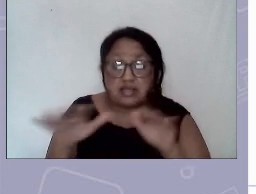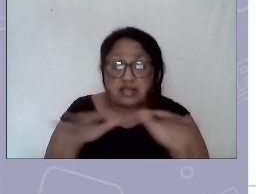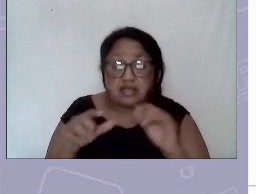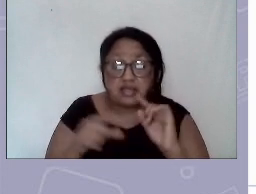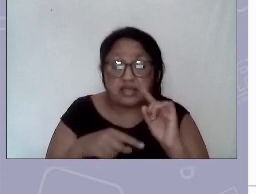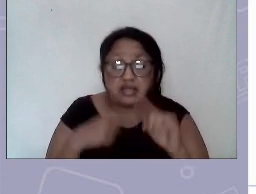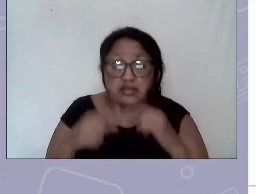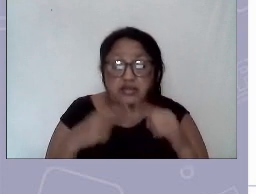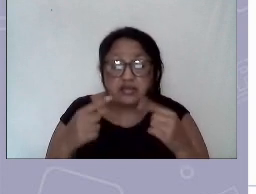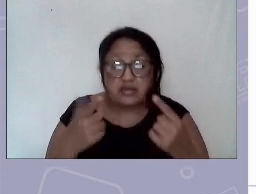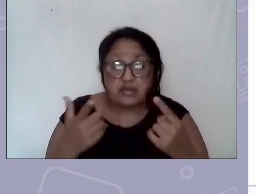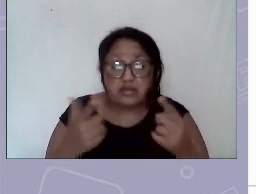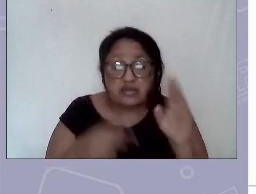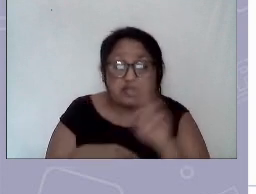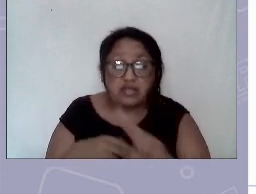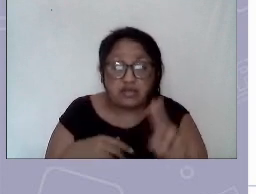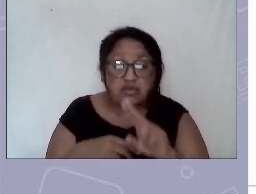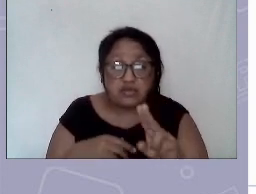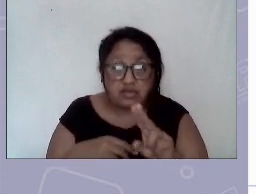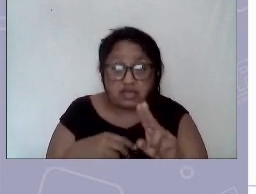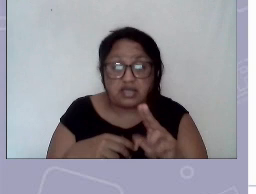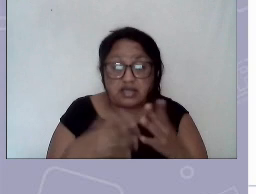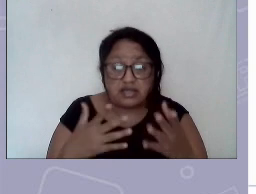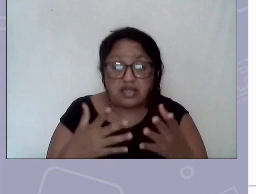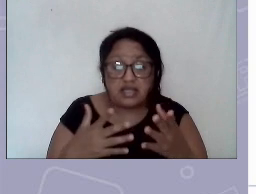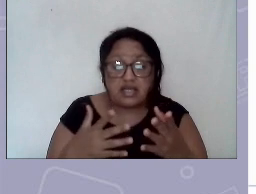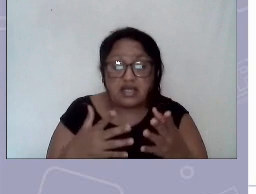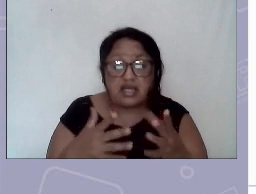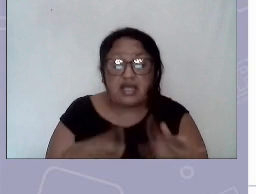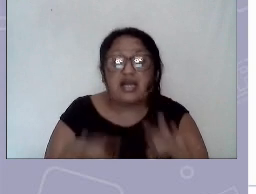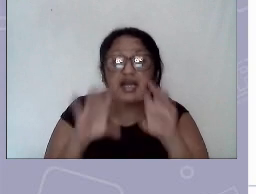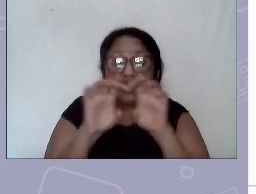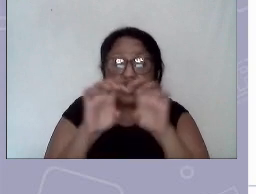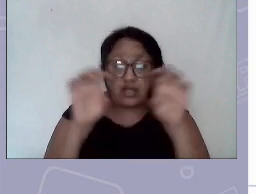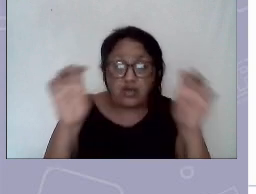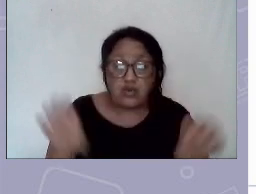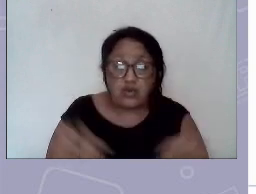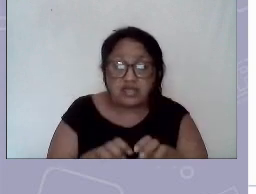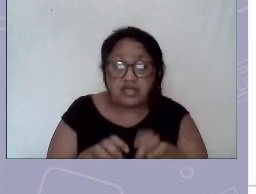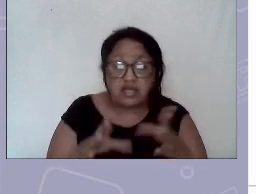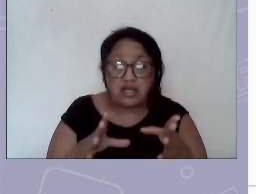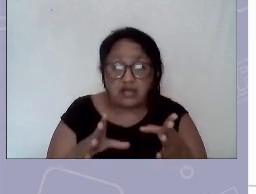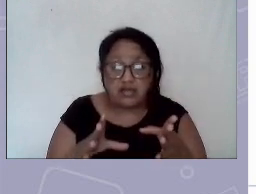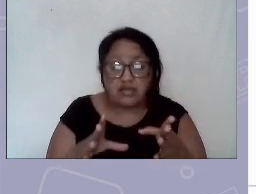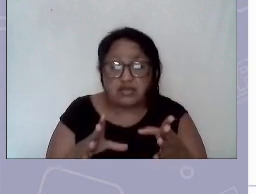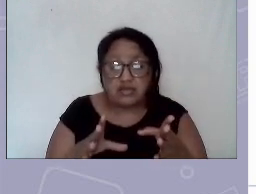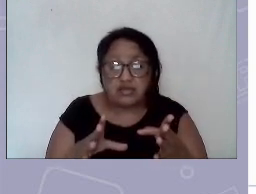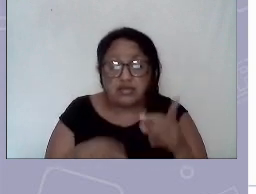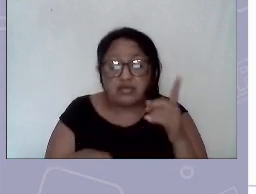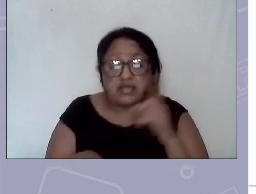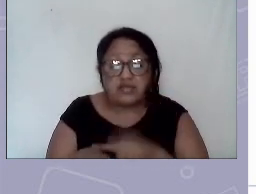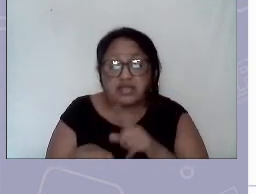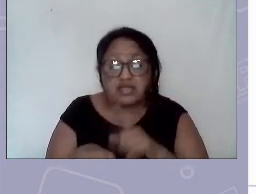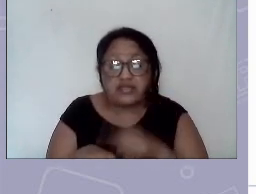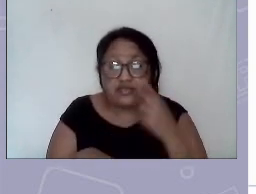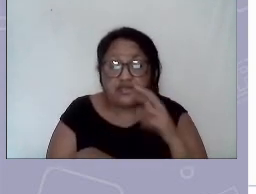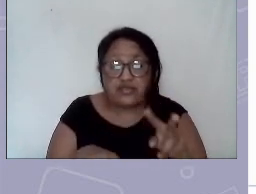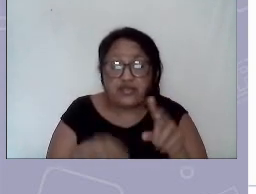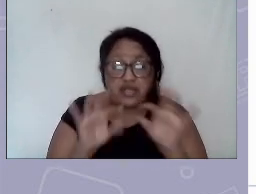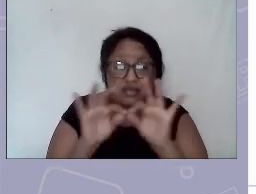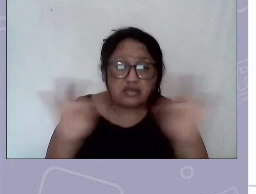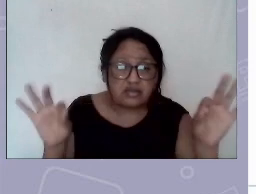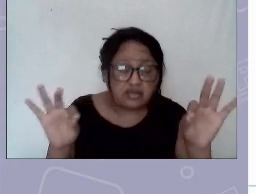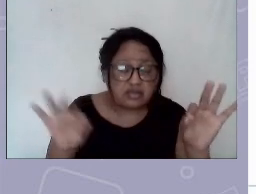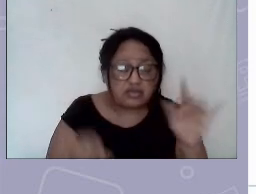em seguida você usa a equação horária do movimento uniformemente variado pra determinar a distância percorrida que